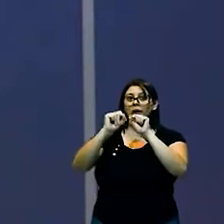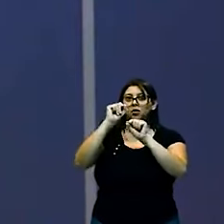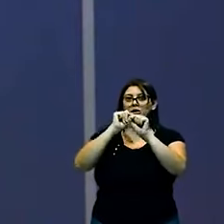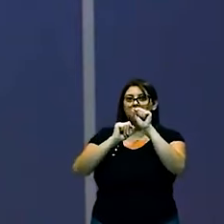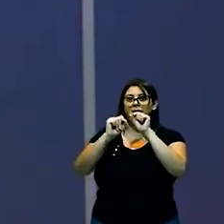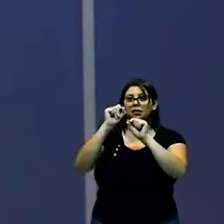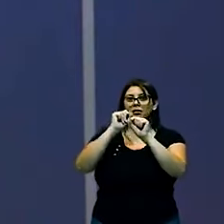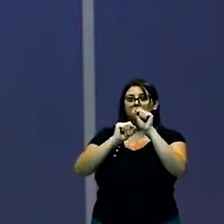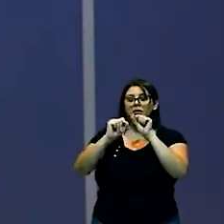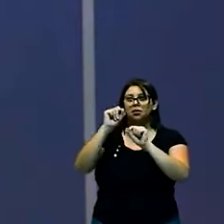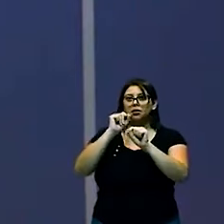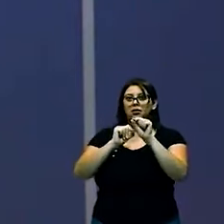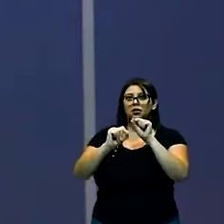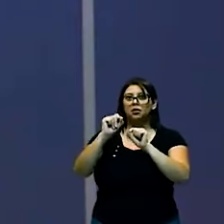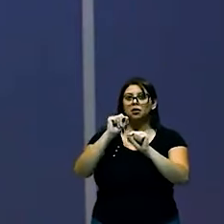está falecido.